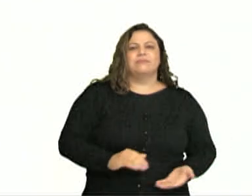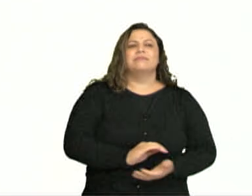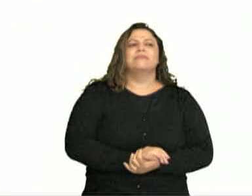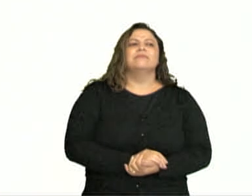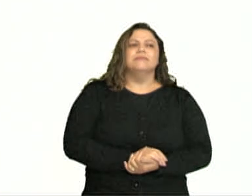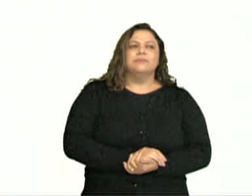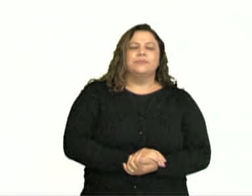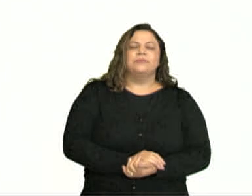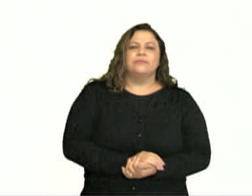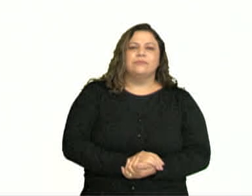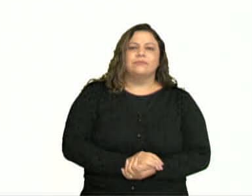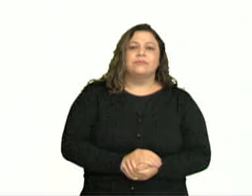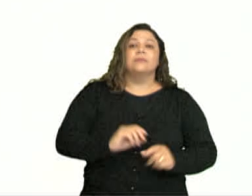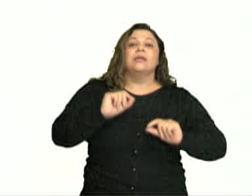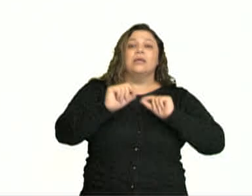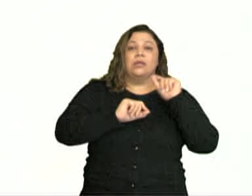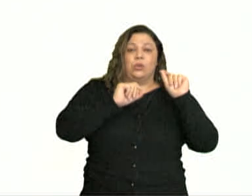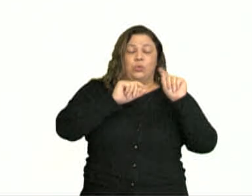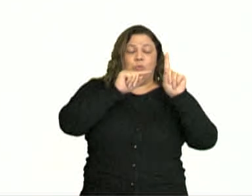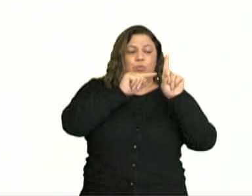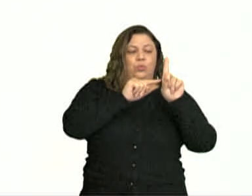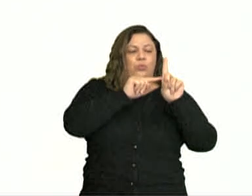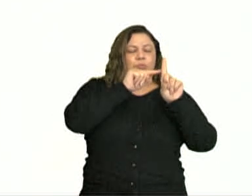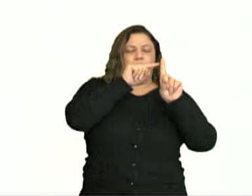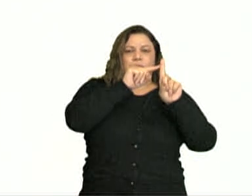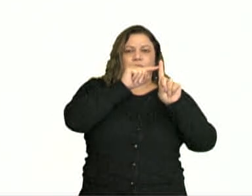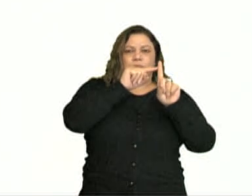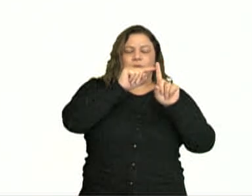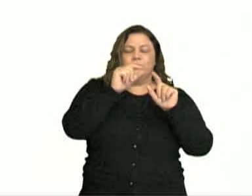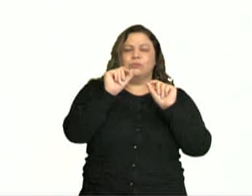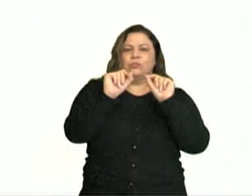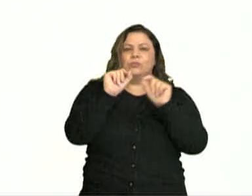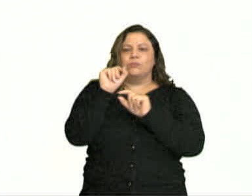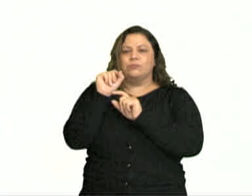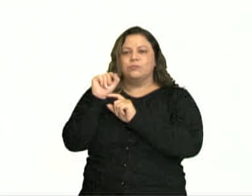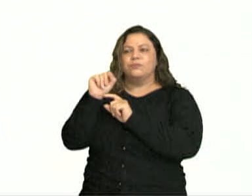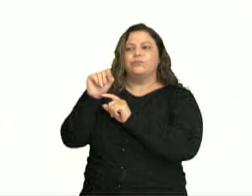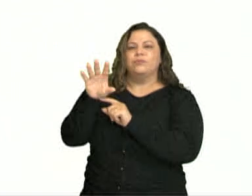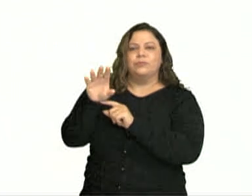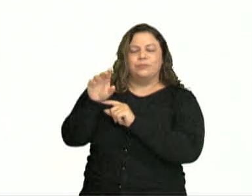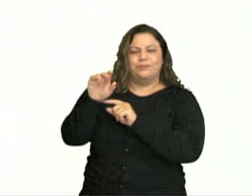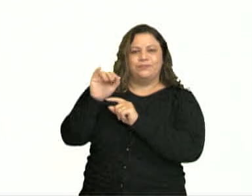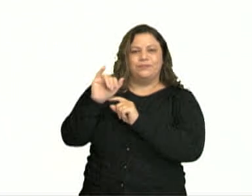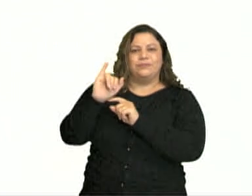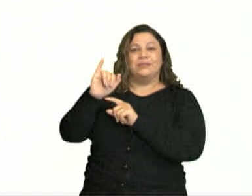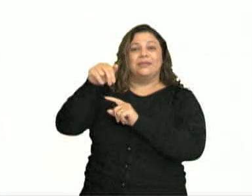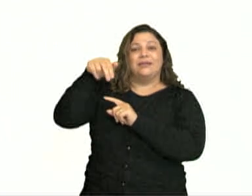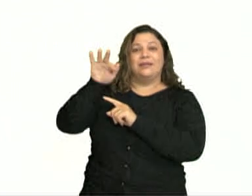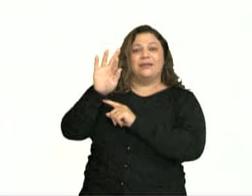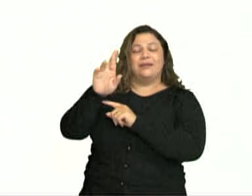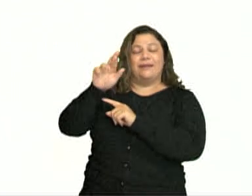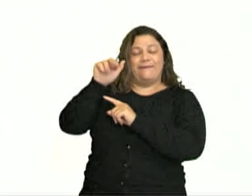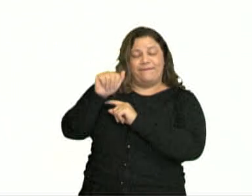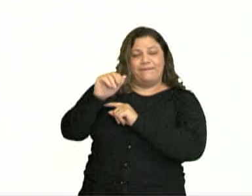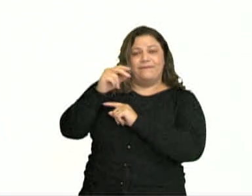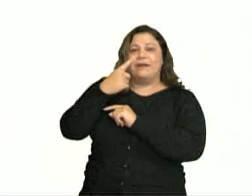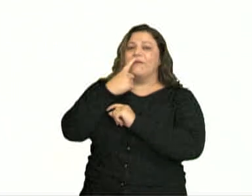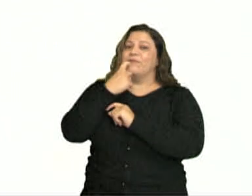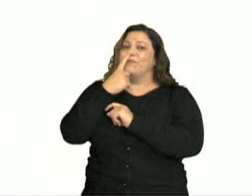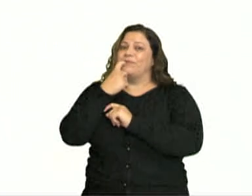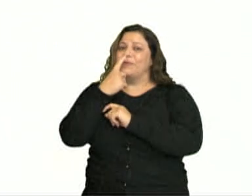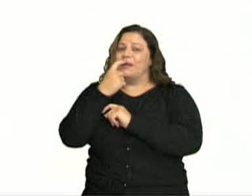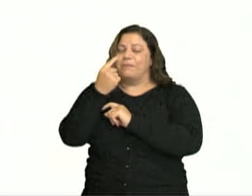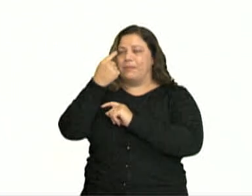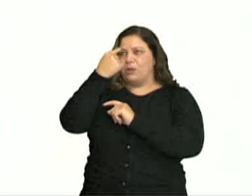Quanto ao funcionamento do termômetro, a onda eletromagnética ao infravermelho, chamado de IR, é uma radiação que faz parte